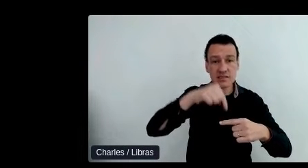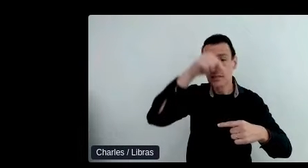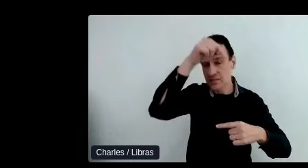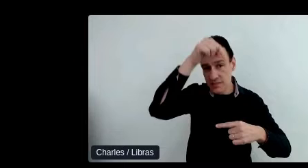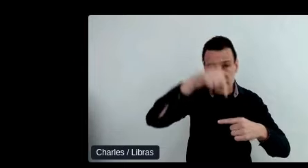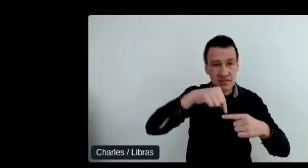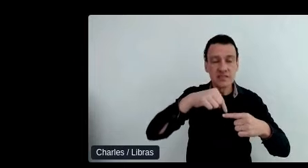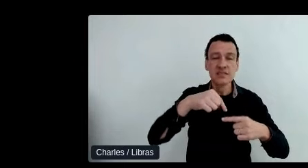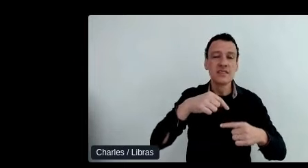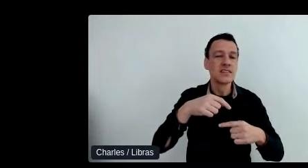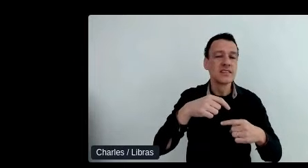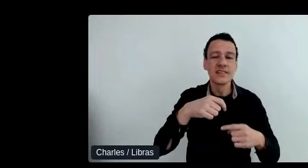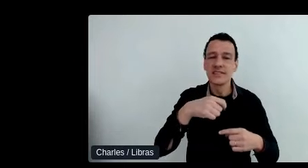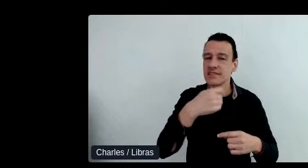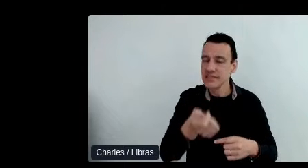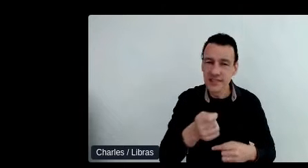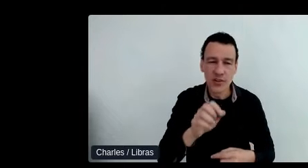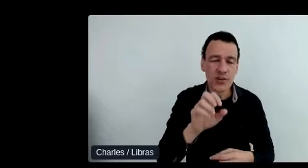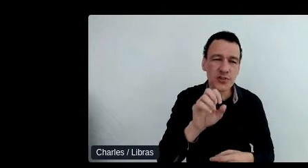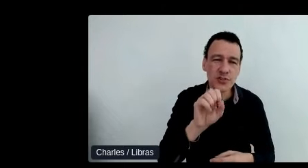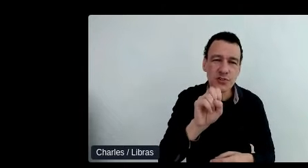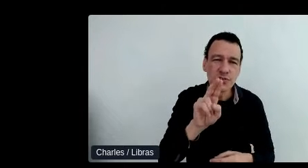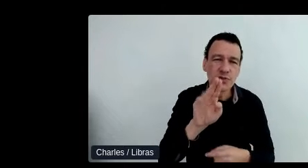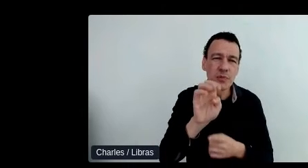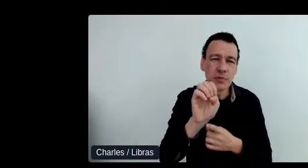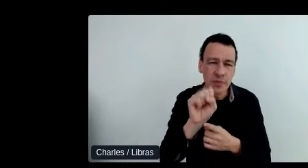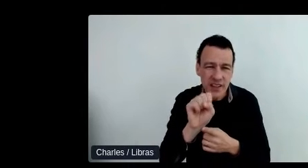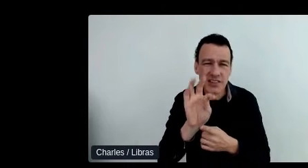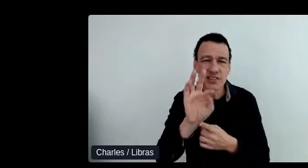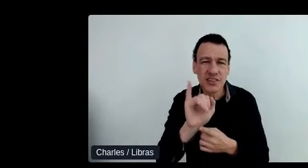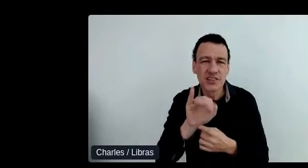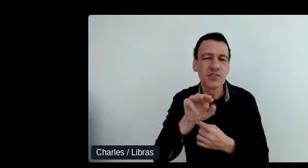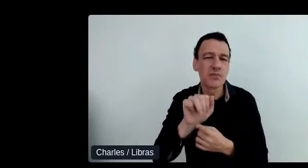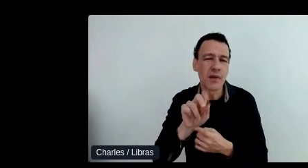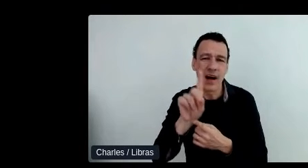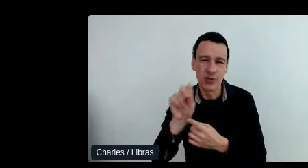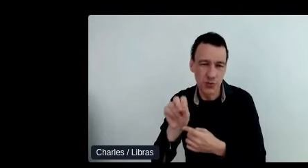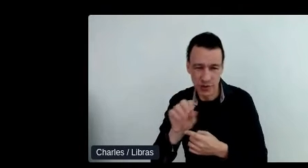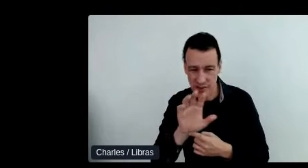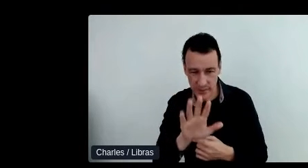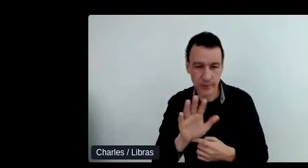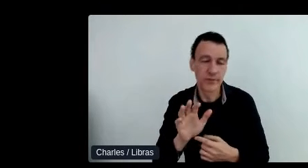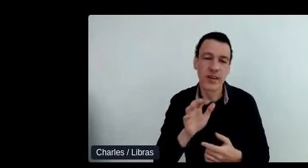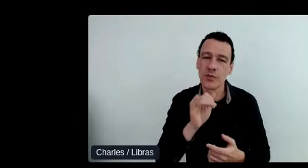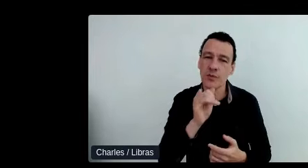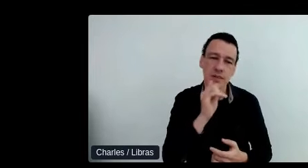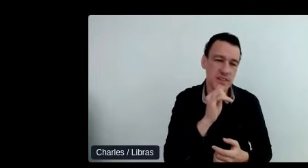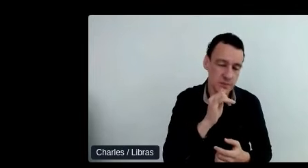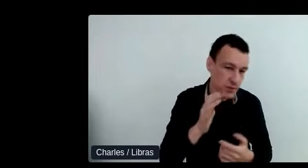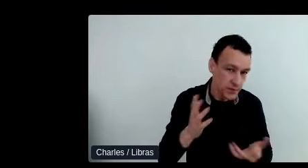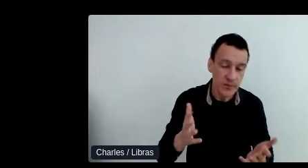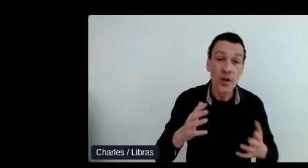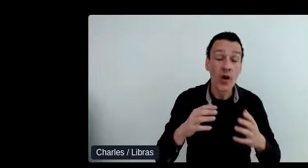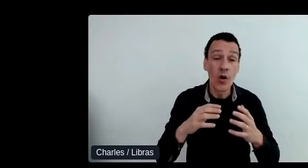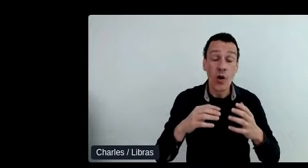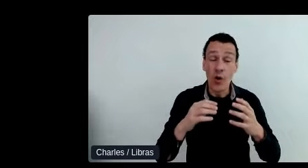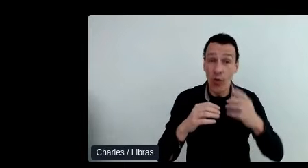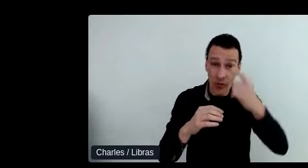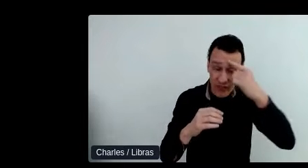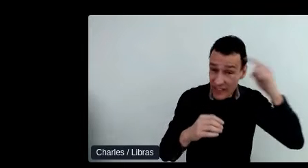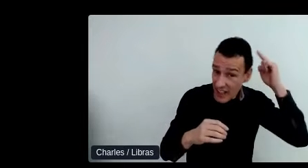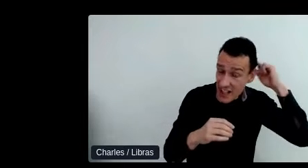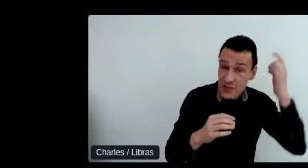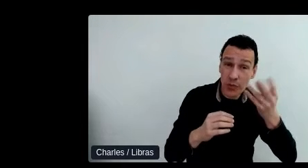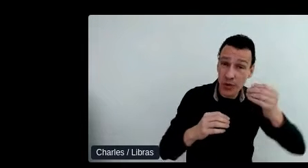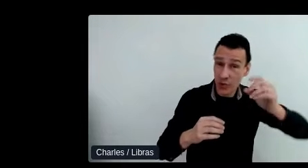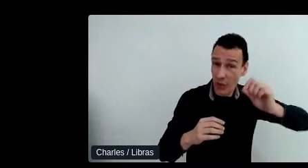subestimado, que é quando está nesse caso aqui, por exemplo, que o viés está muito alto e a